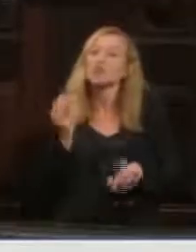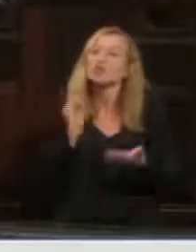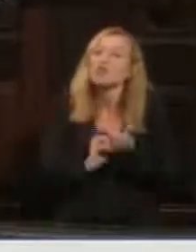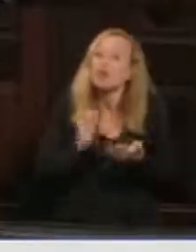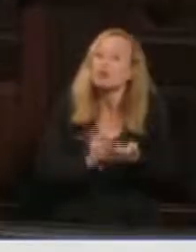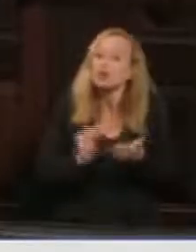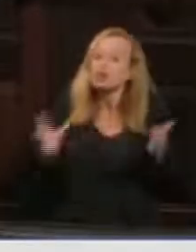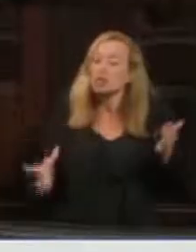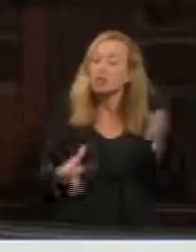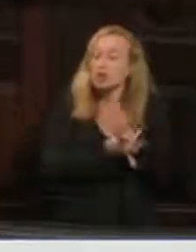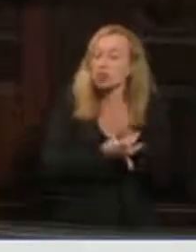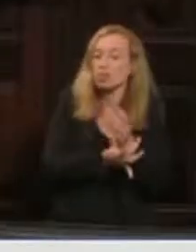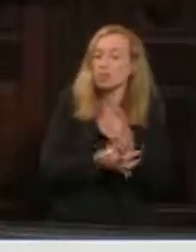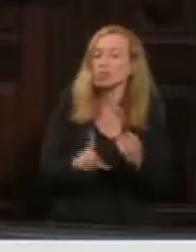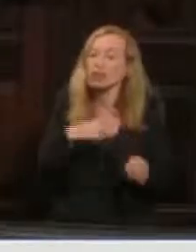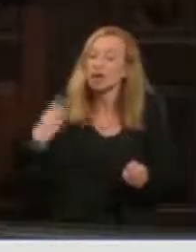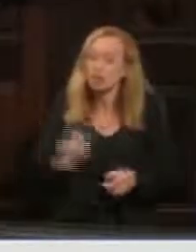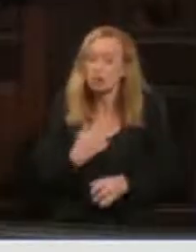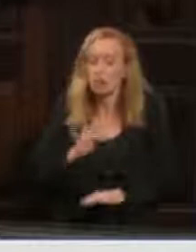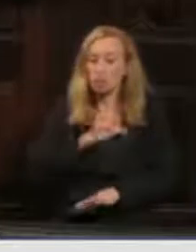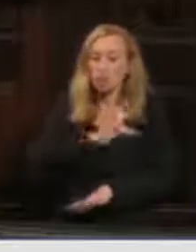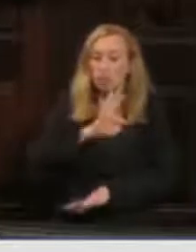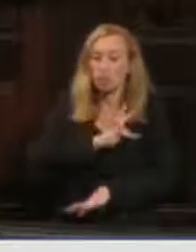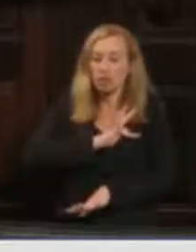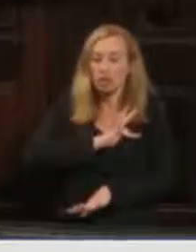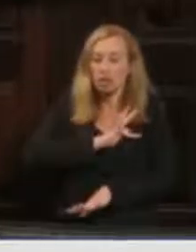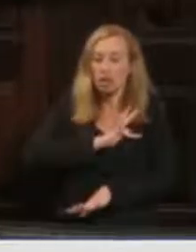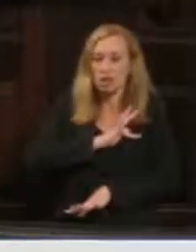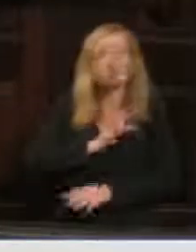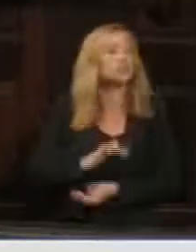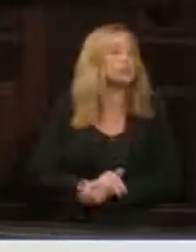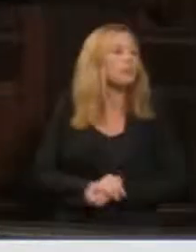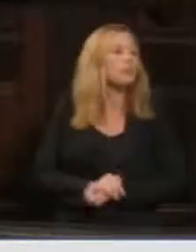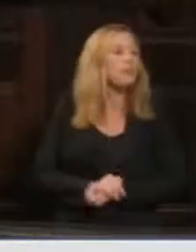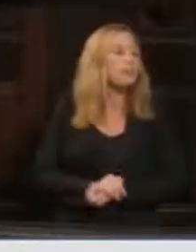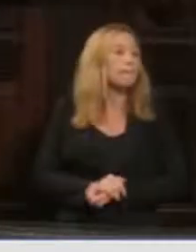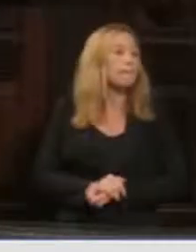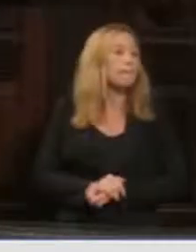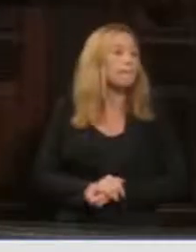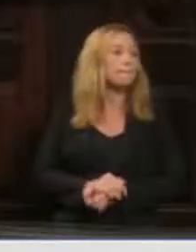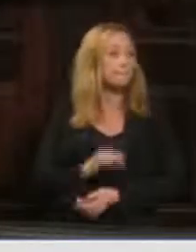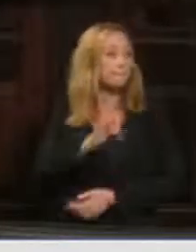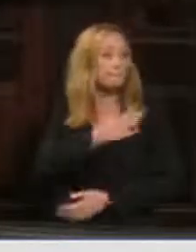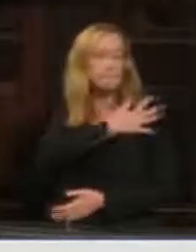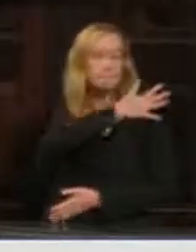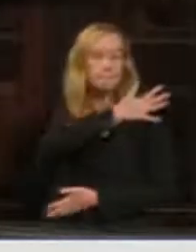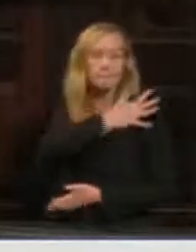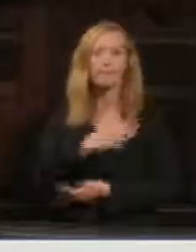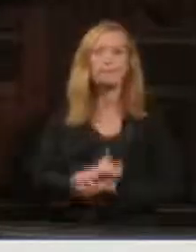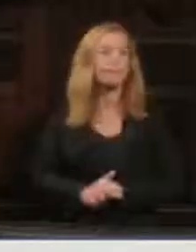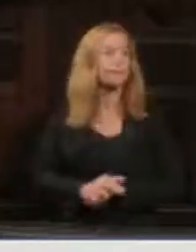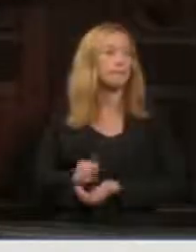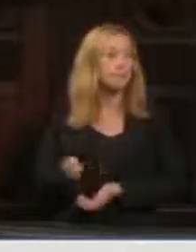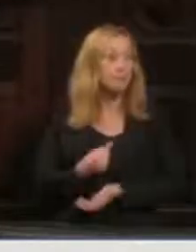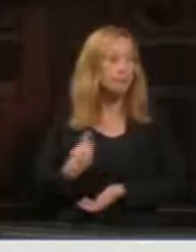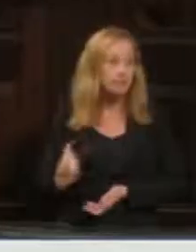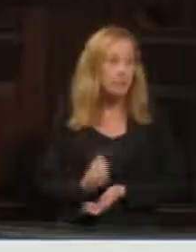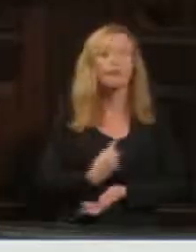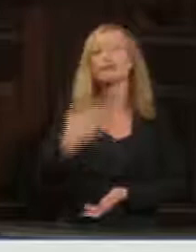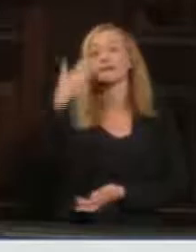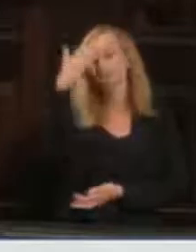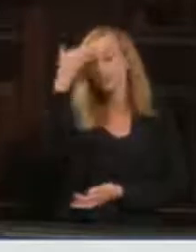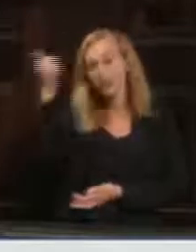E a nossa polícia, Wandro, ostensiva, é a Polícia Militar. E nós somos